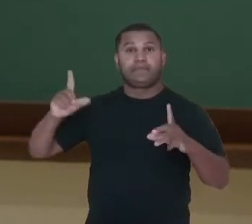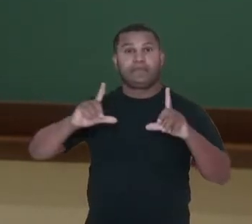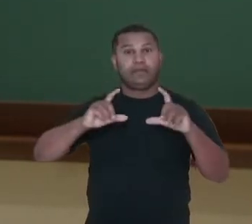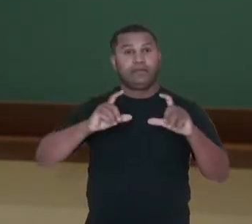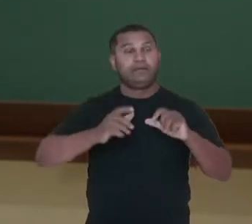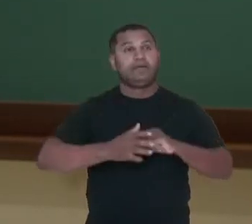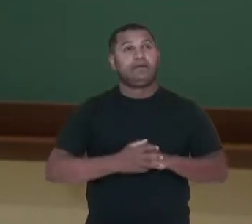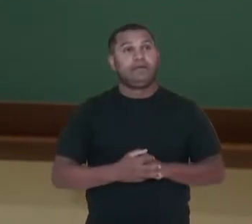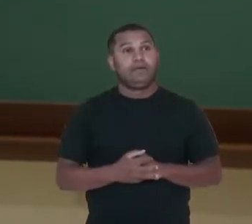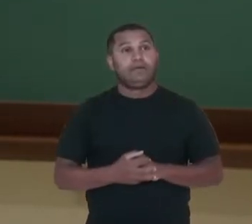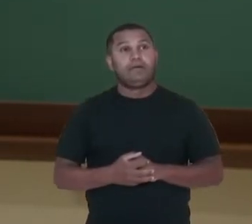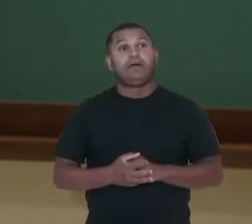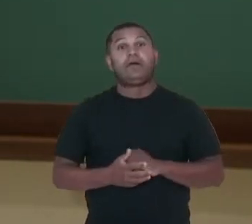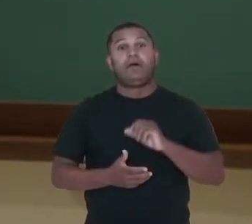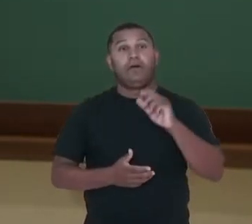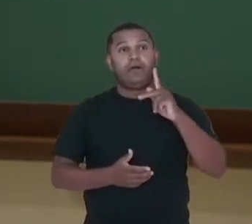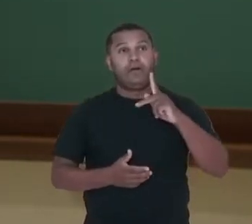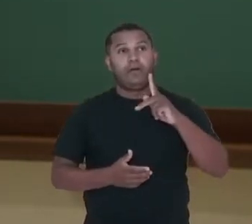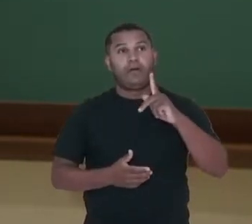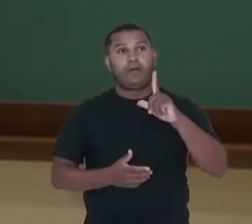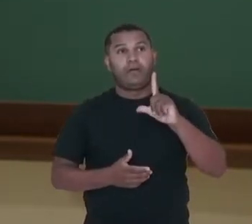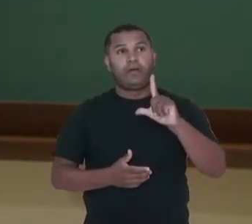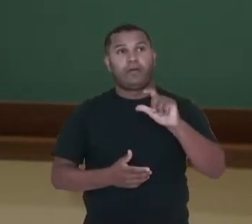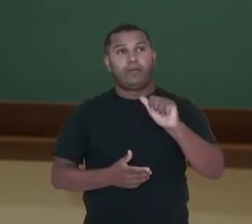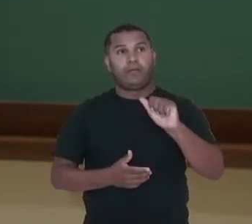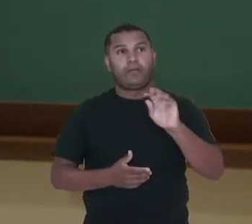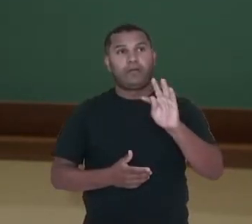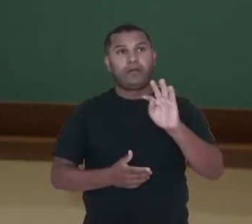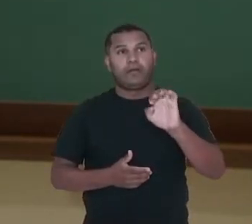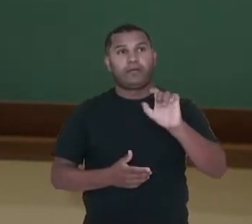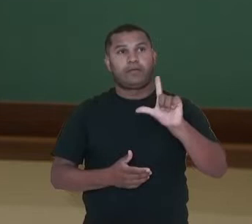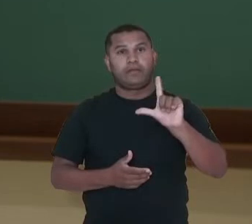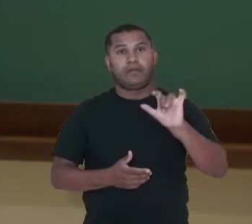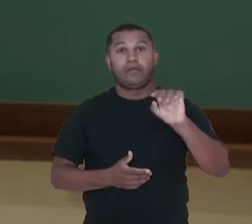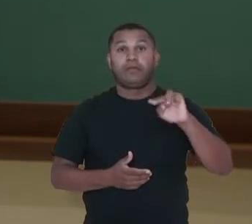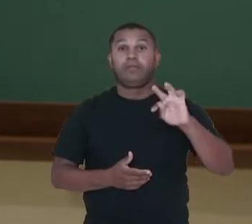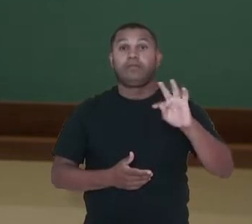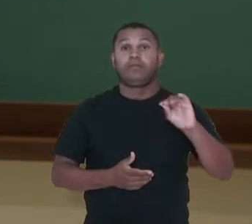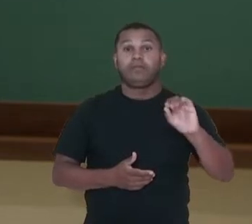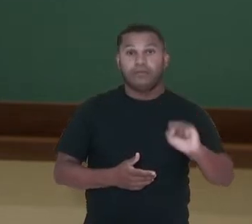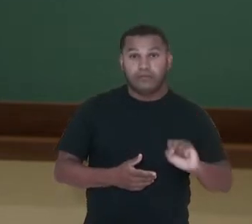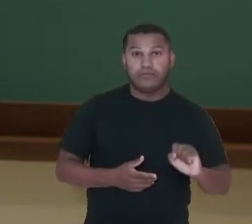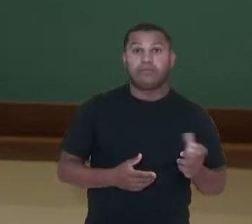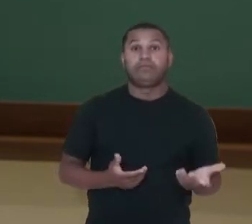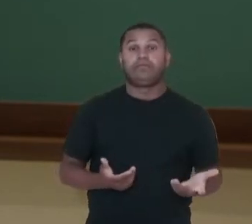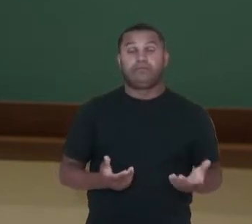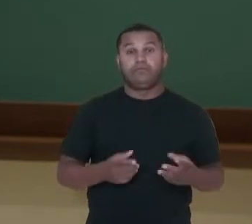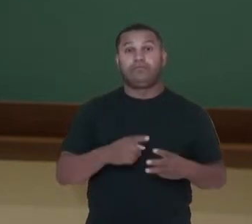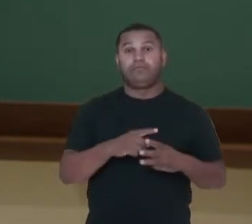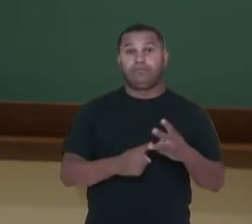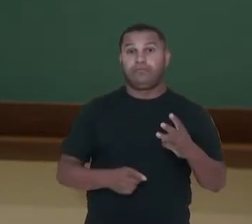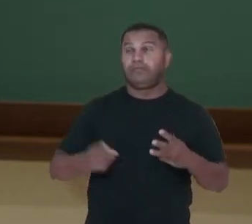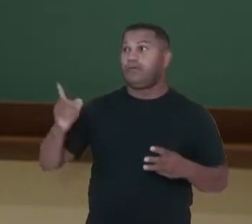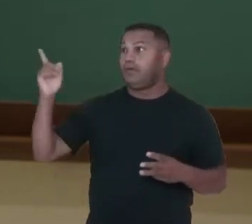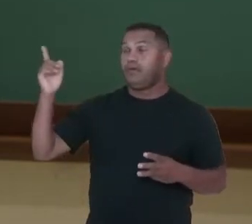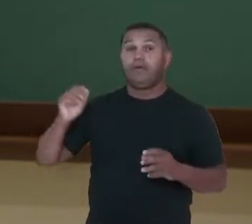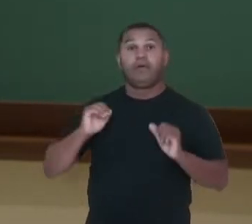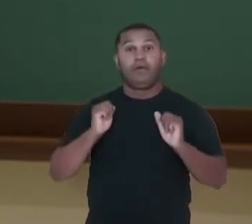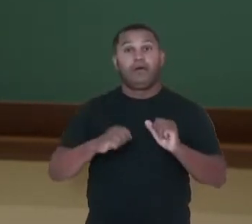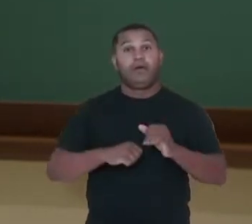podem levar a um prejuízo maior à nossa saúde, o nosso corpo. Então, quando